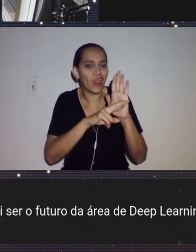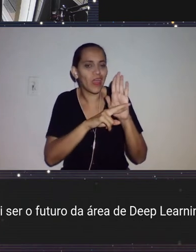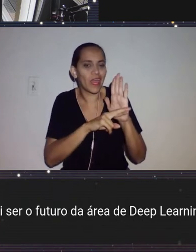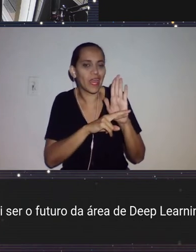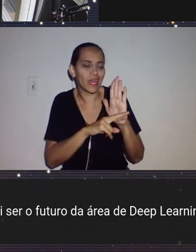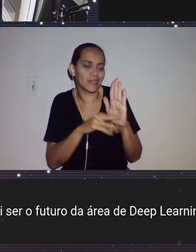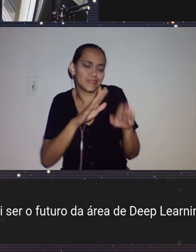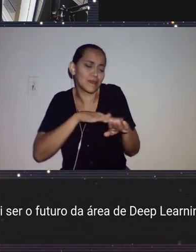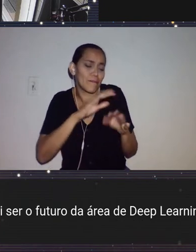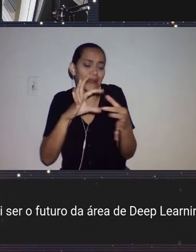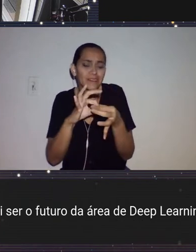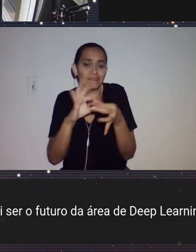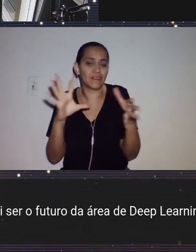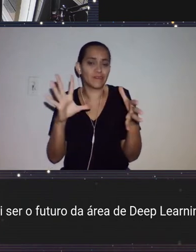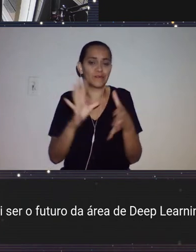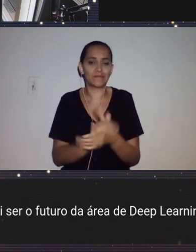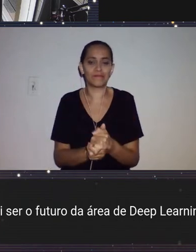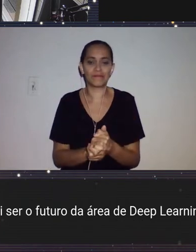específico.